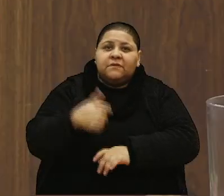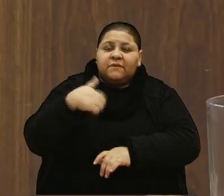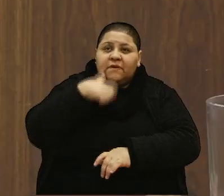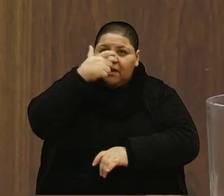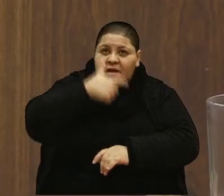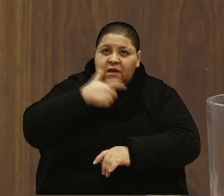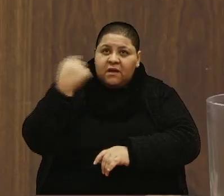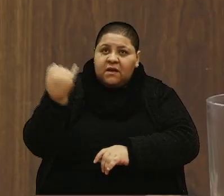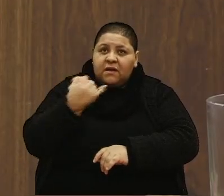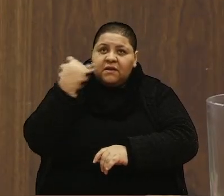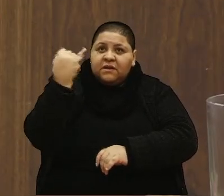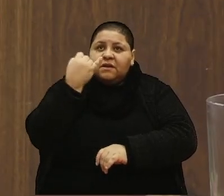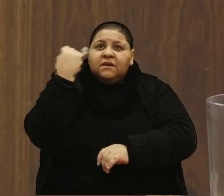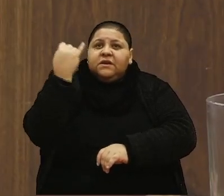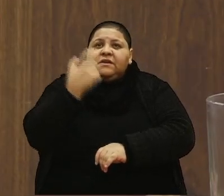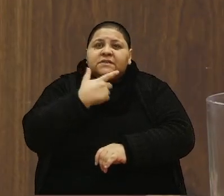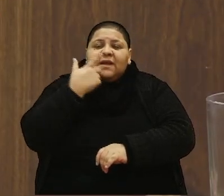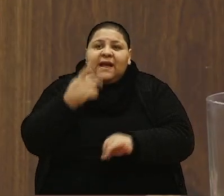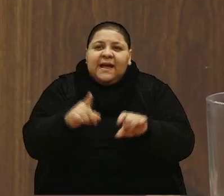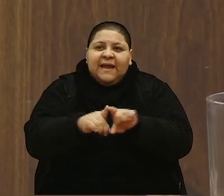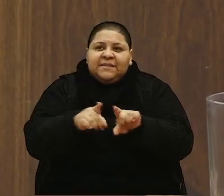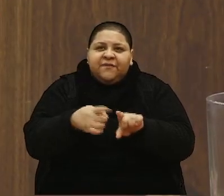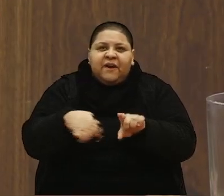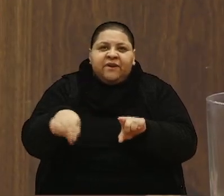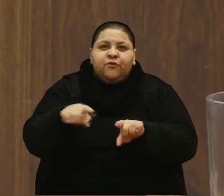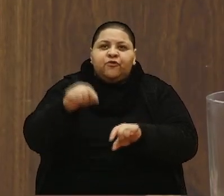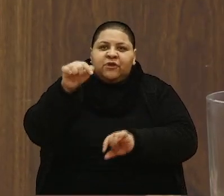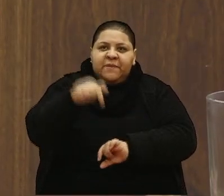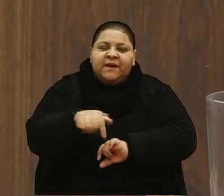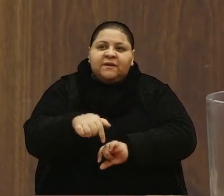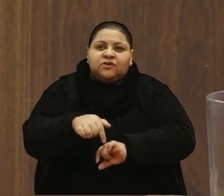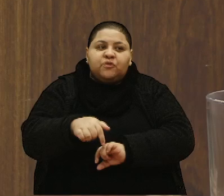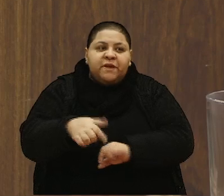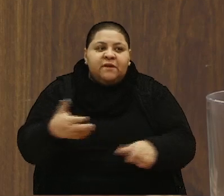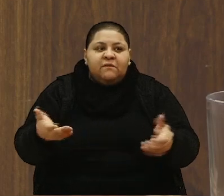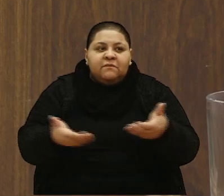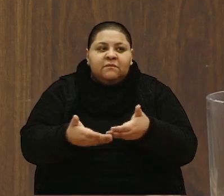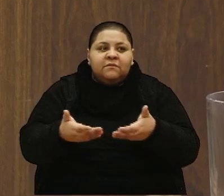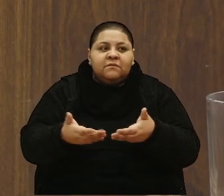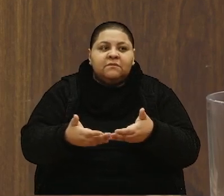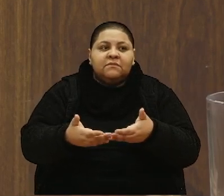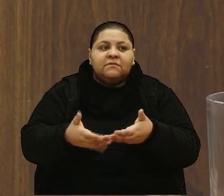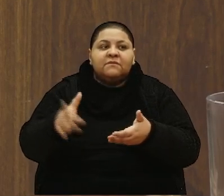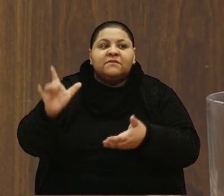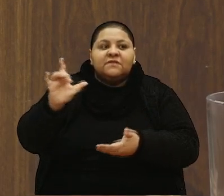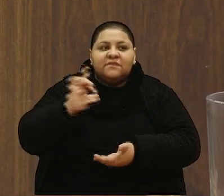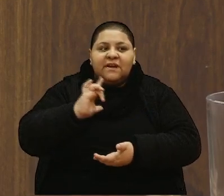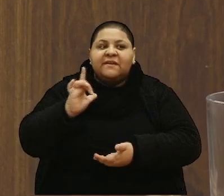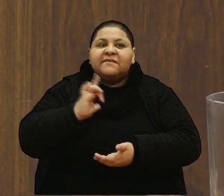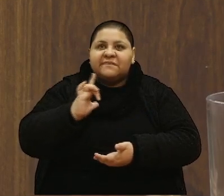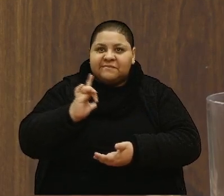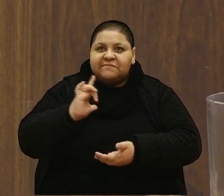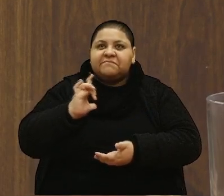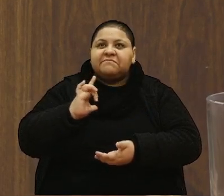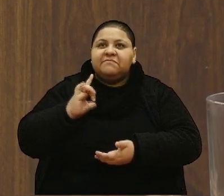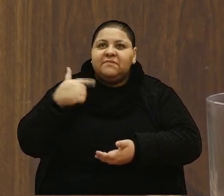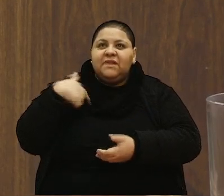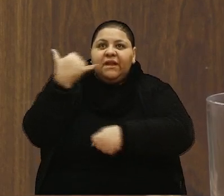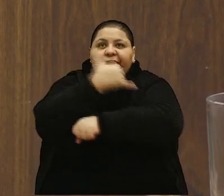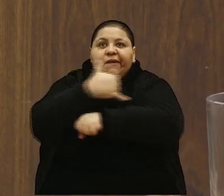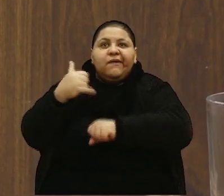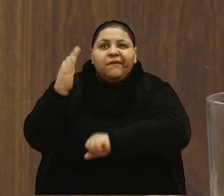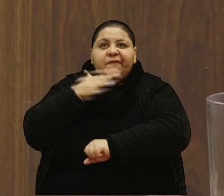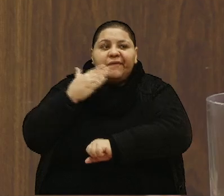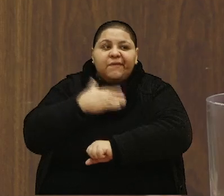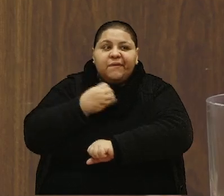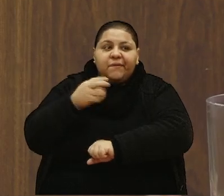muito importante essa fala. Até hoje eu procurei no jornal, se tivesse ou eu passei muito rapidamente ou